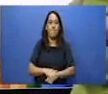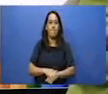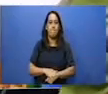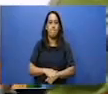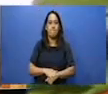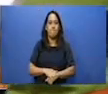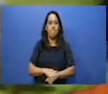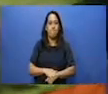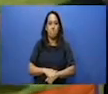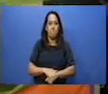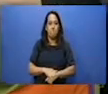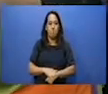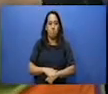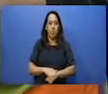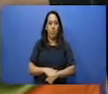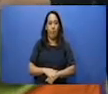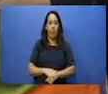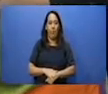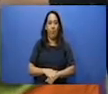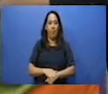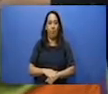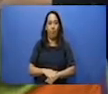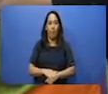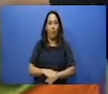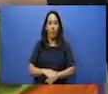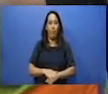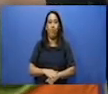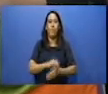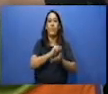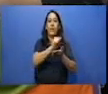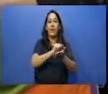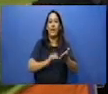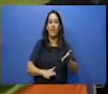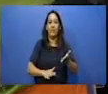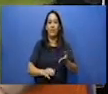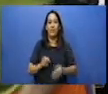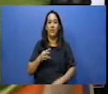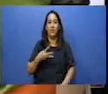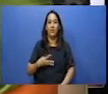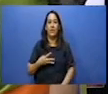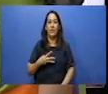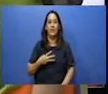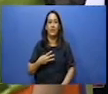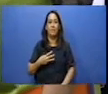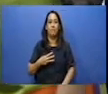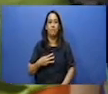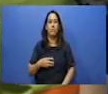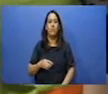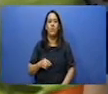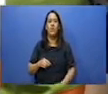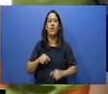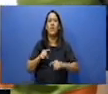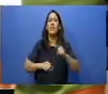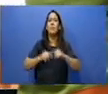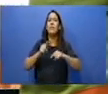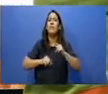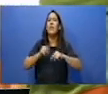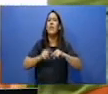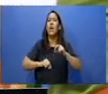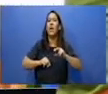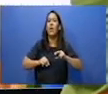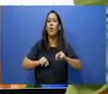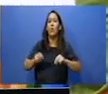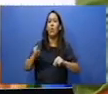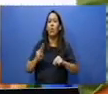notícia. Podemos? 3. Que material foi usado